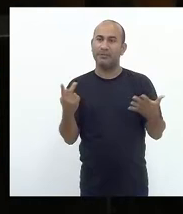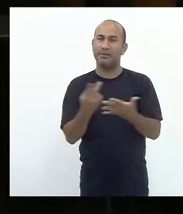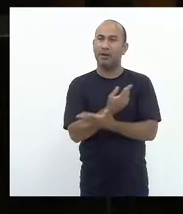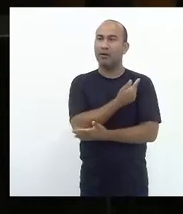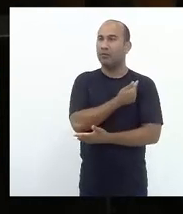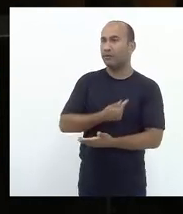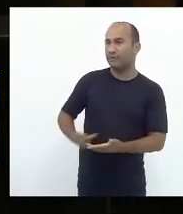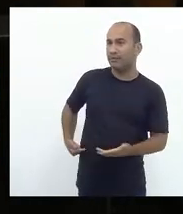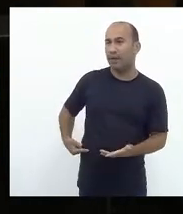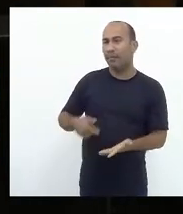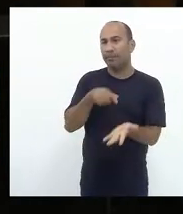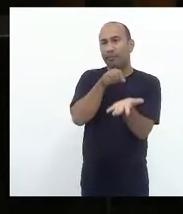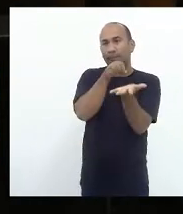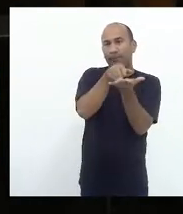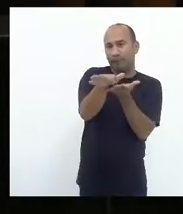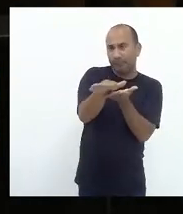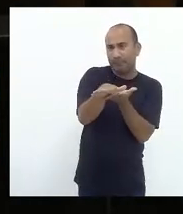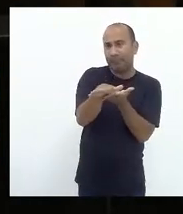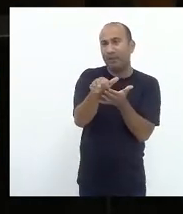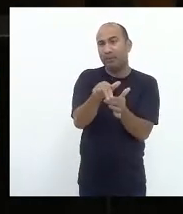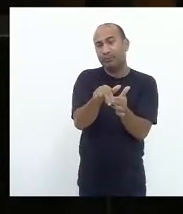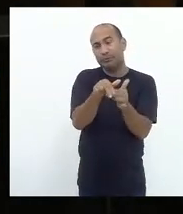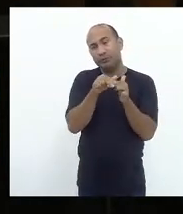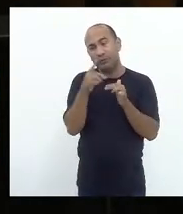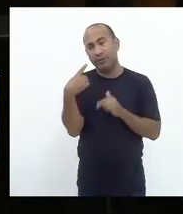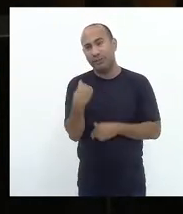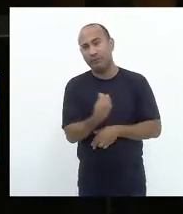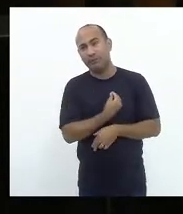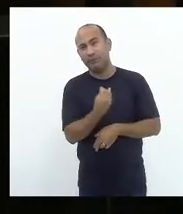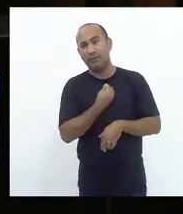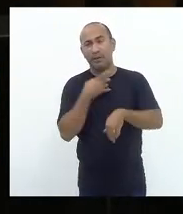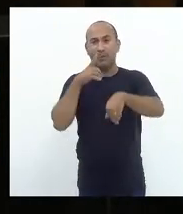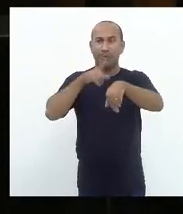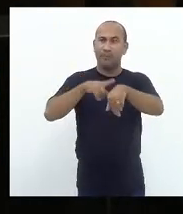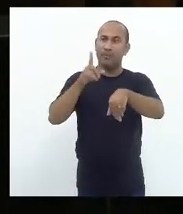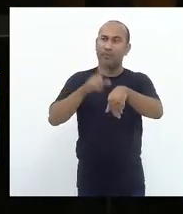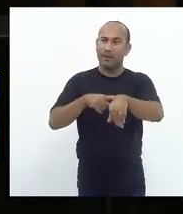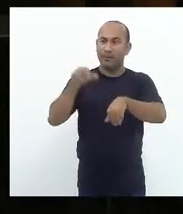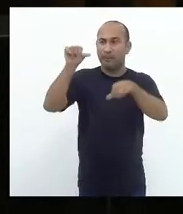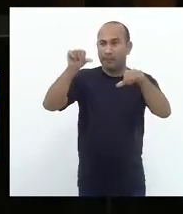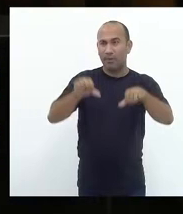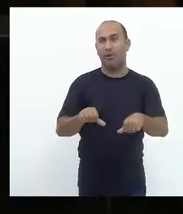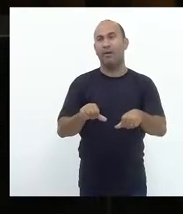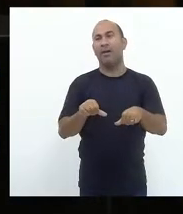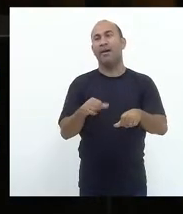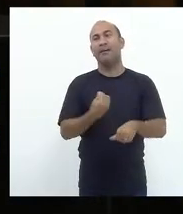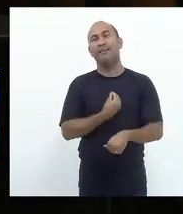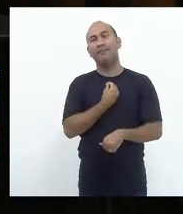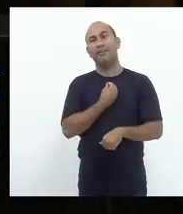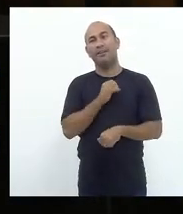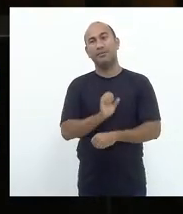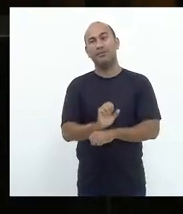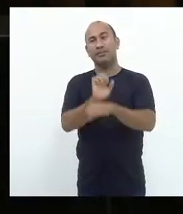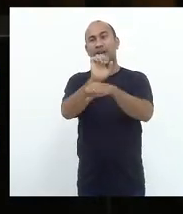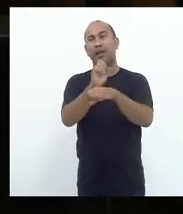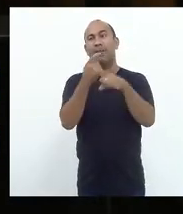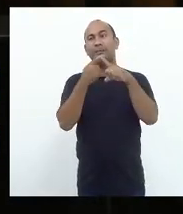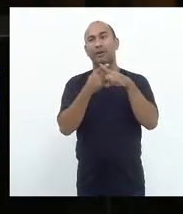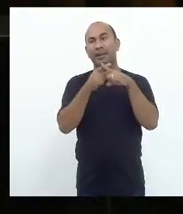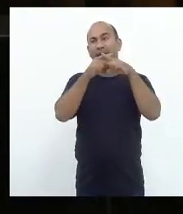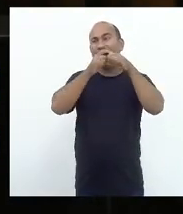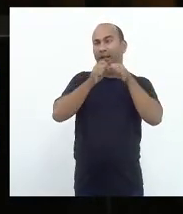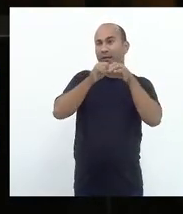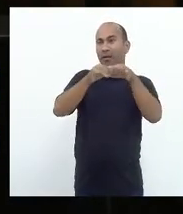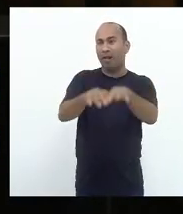sofreu impeachment. Vivenciamos um dos piores momentos da vida do nosso estado, porque a pandemia, a